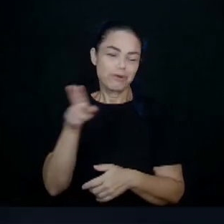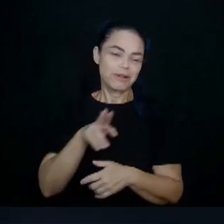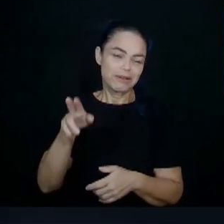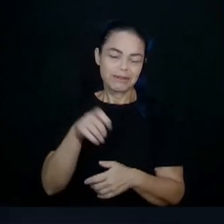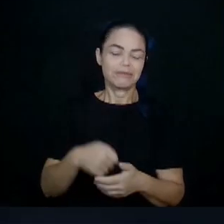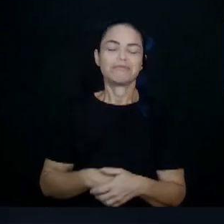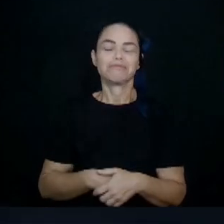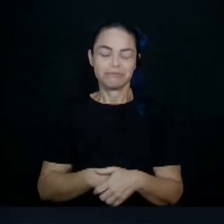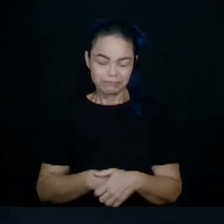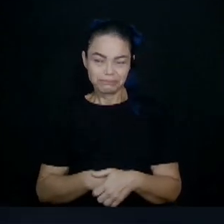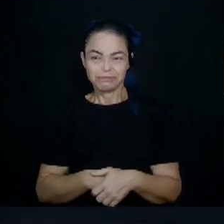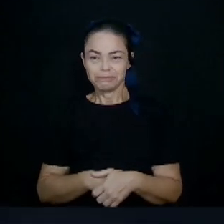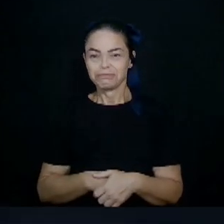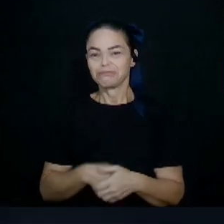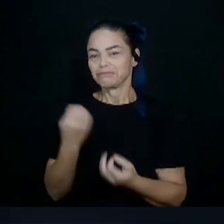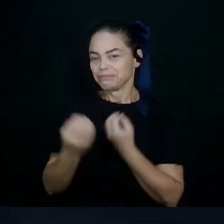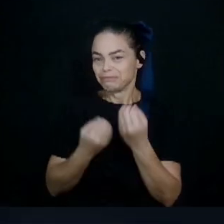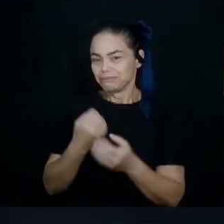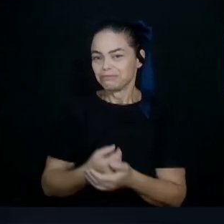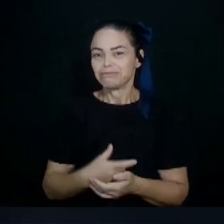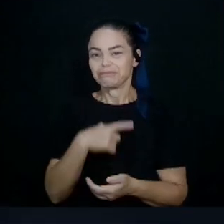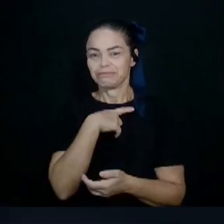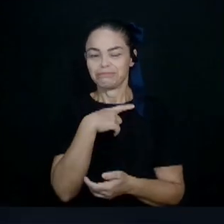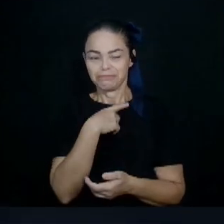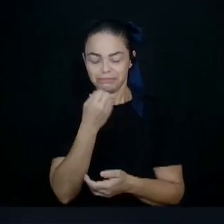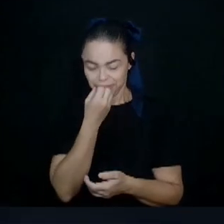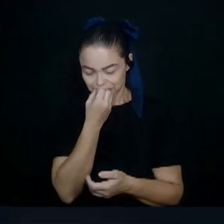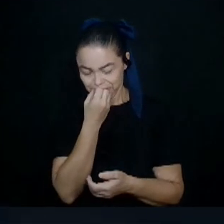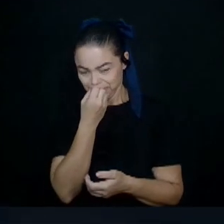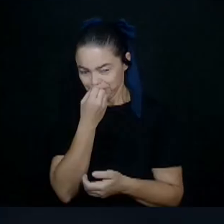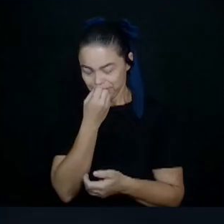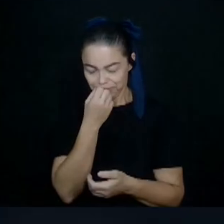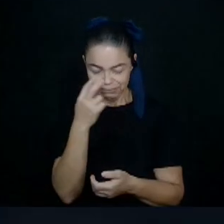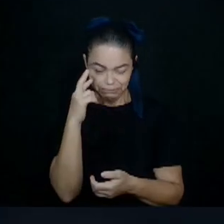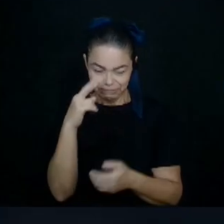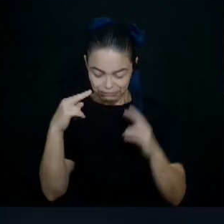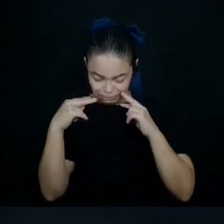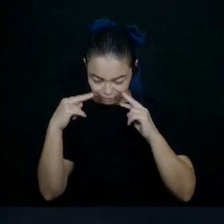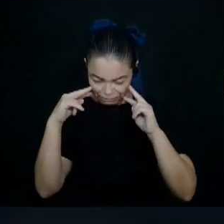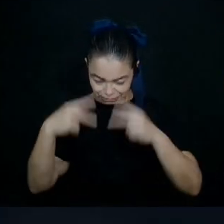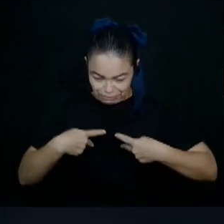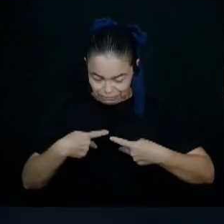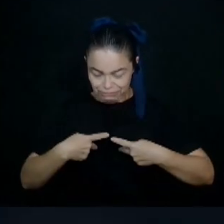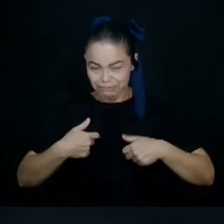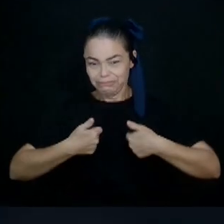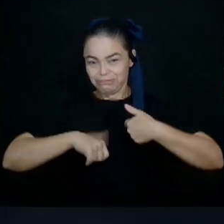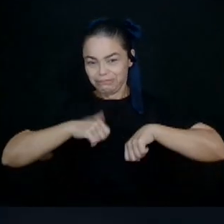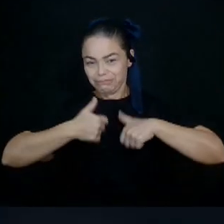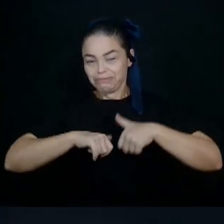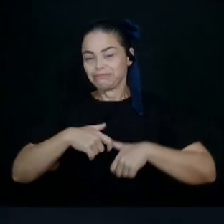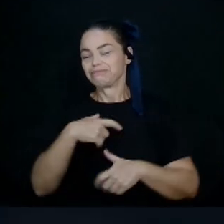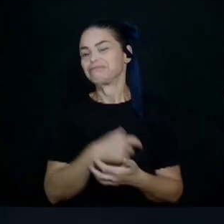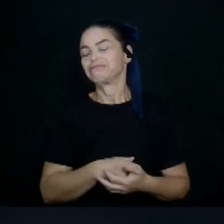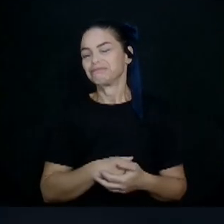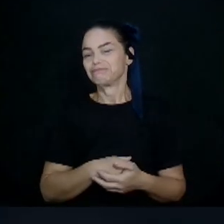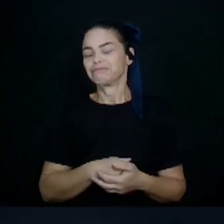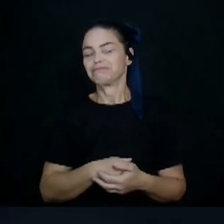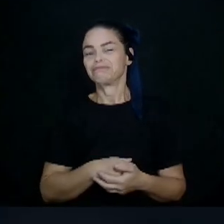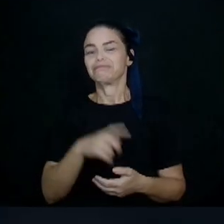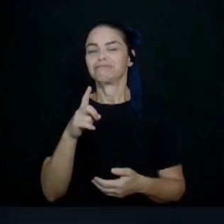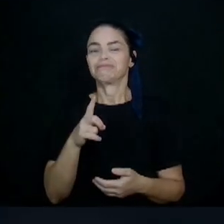daquilo. Como que a pessoa deve se olhar, né? Qual que é a visão que ela deve ter, doutora,